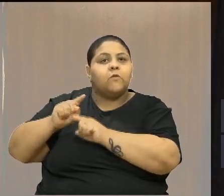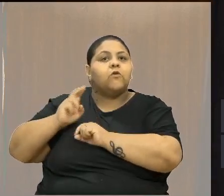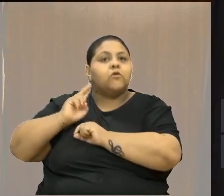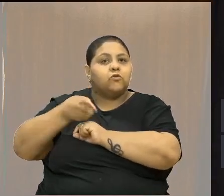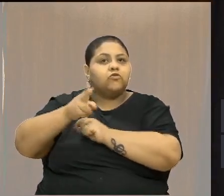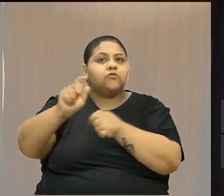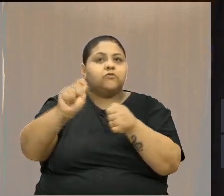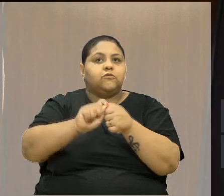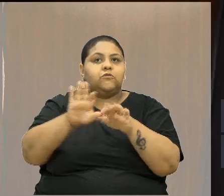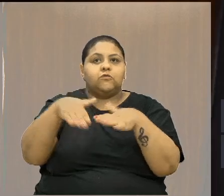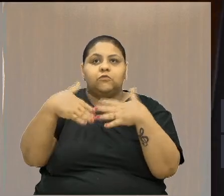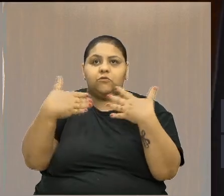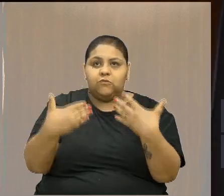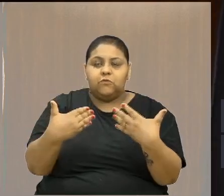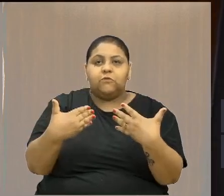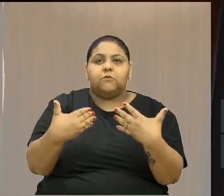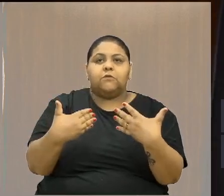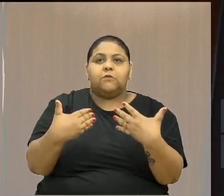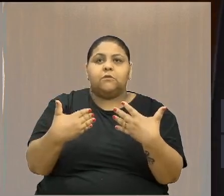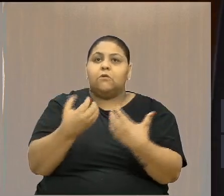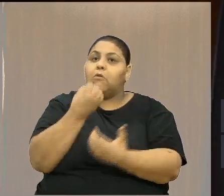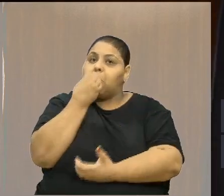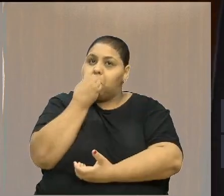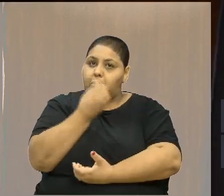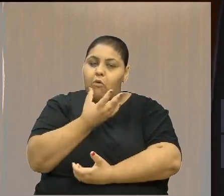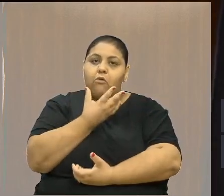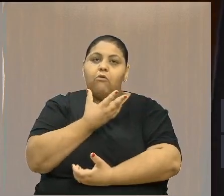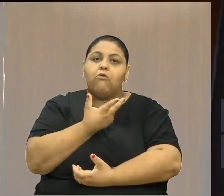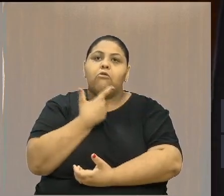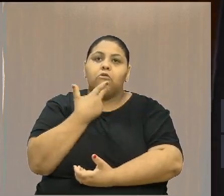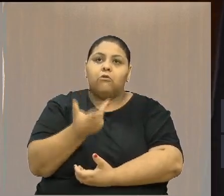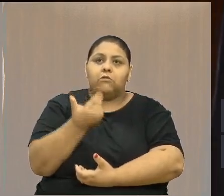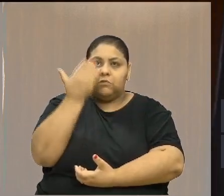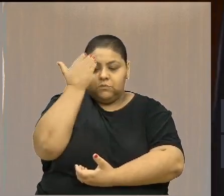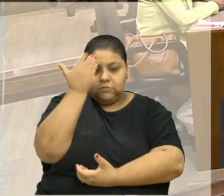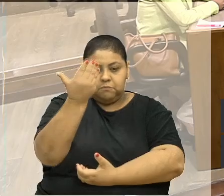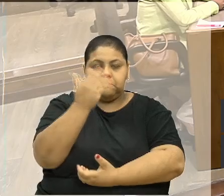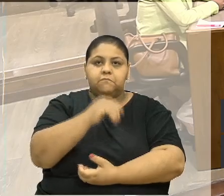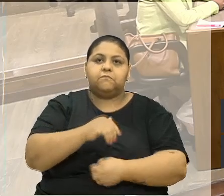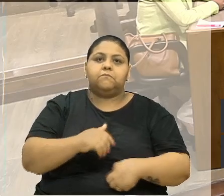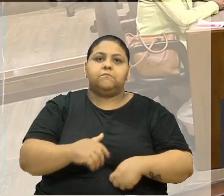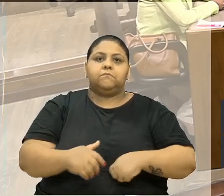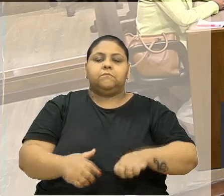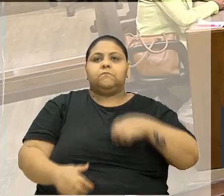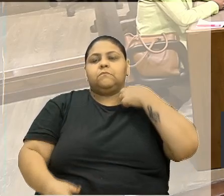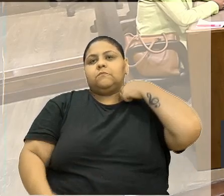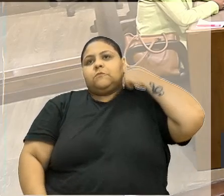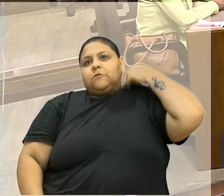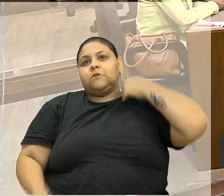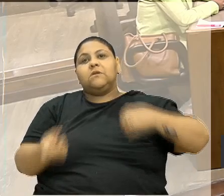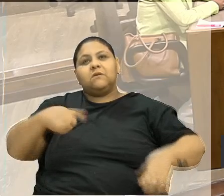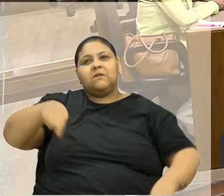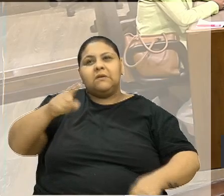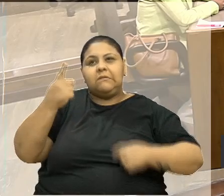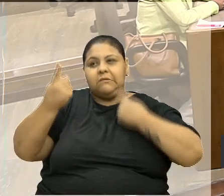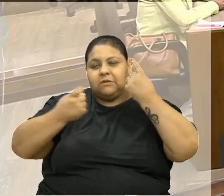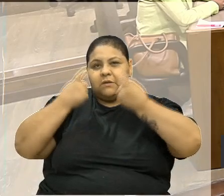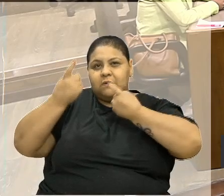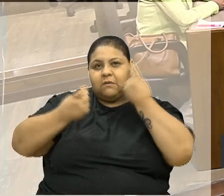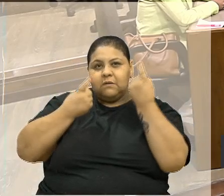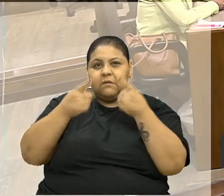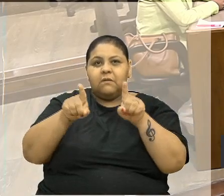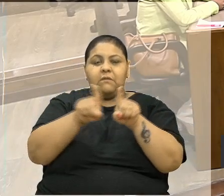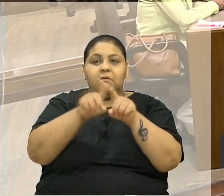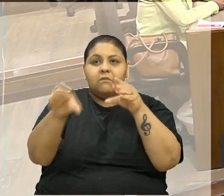continuar fazendo. Então, muito boa essa sua fala e muito obrigado pelo espaço. Obrigado, vereador Rose. A gente se preocupa muito com a questão